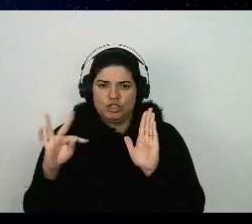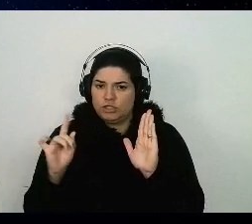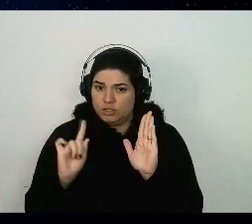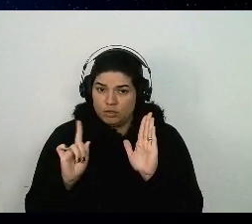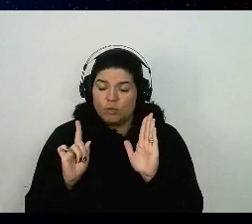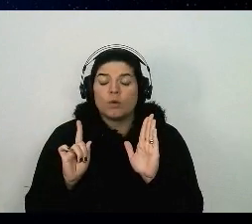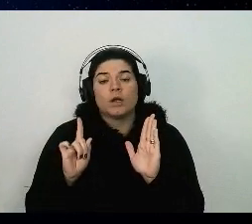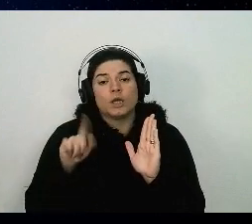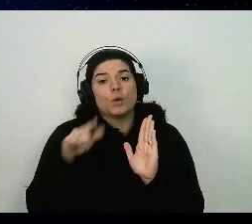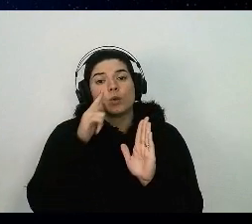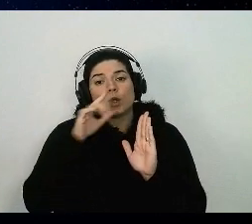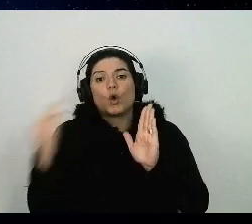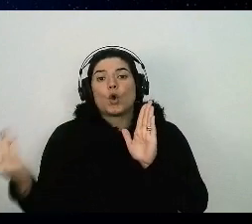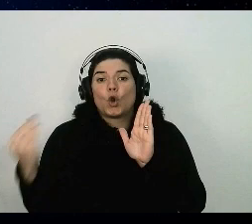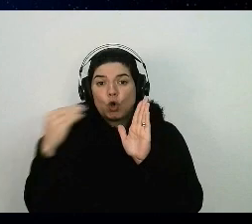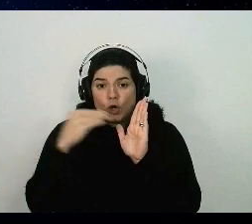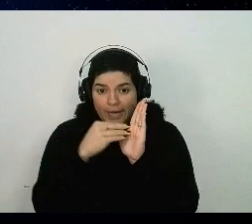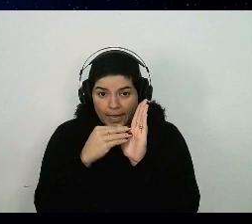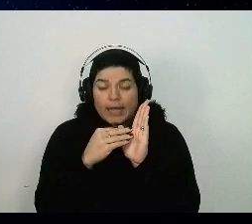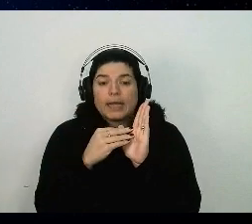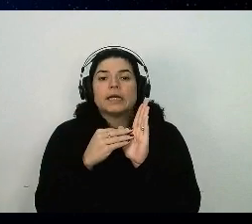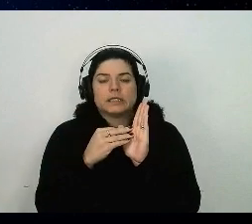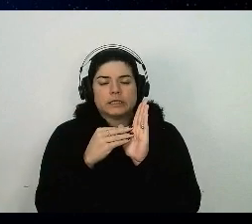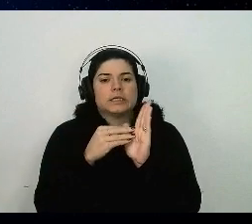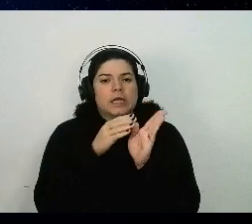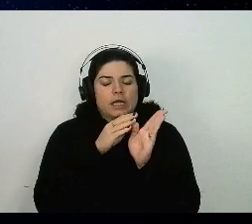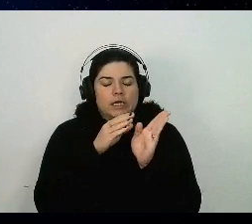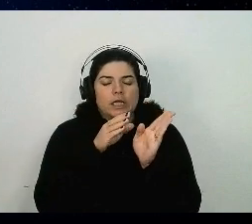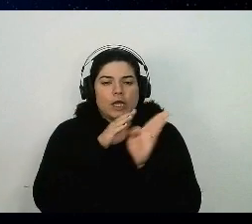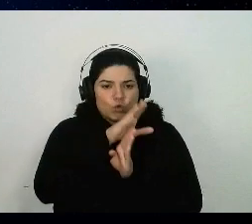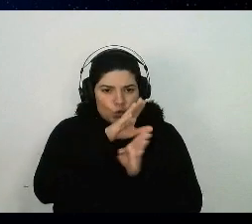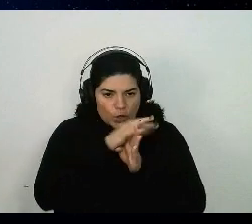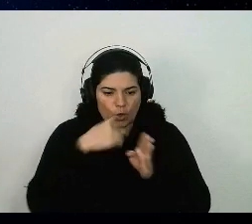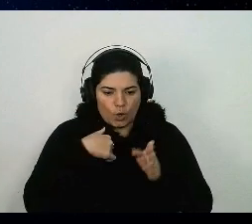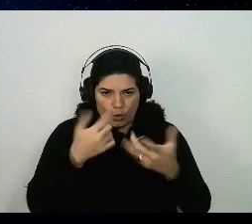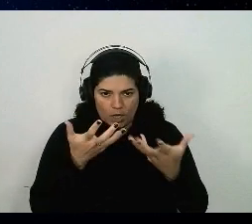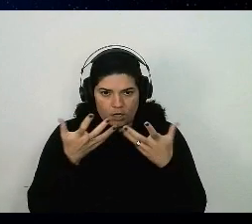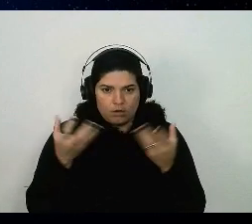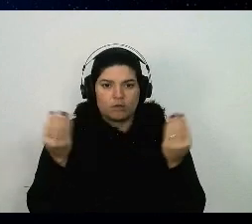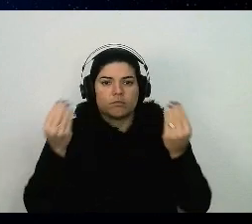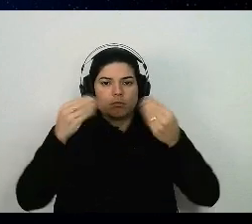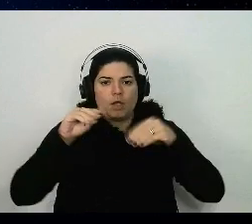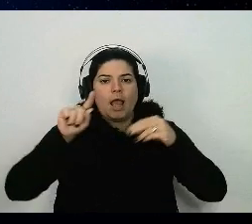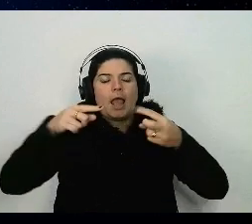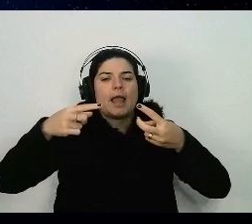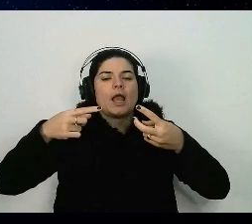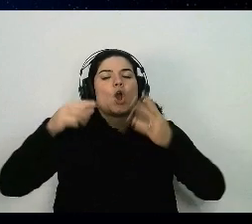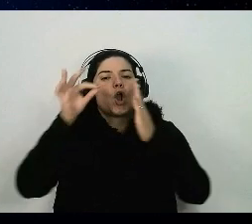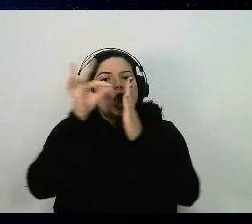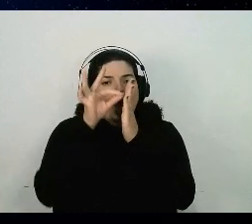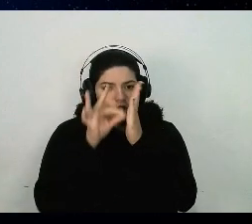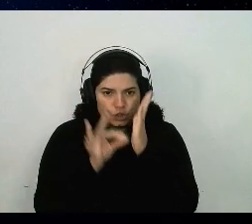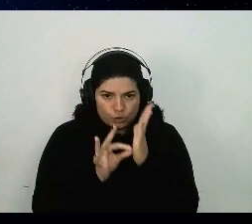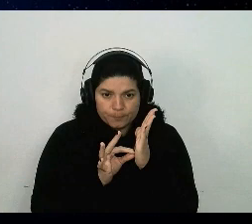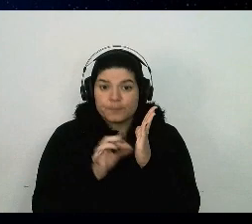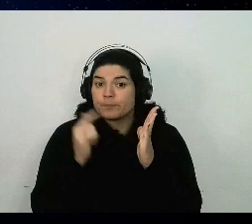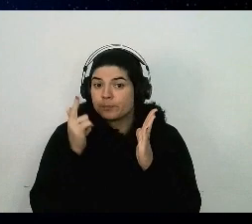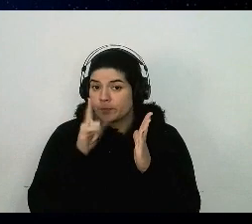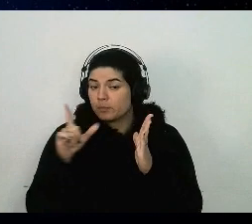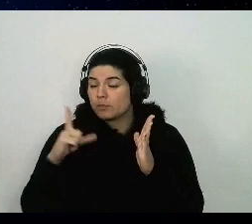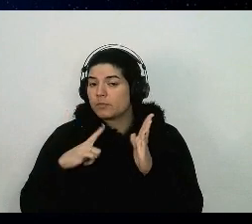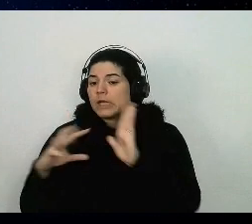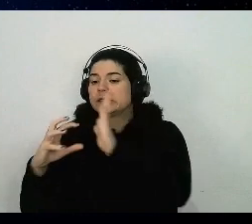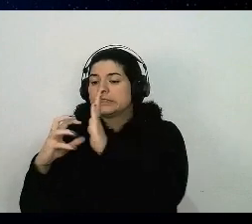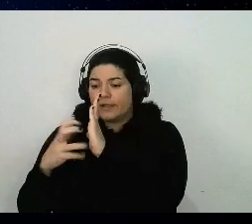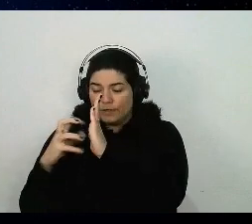colocar ali as instruções que eu quero. E esse aqui é o código do meu exploit, né? Então, se eu conseguir fazer que um servidor Redis que esteja escutando lá,